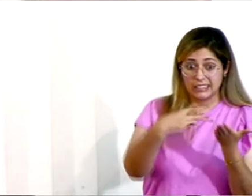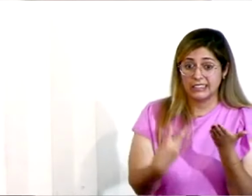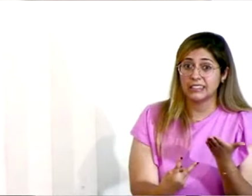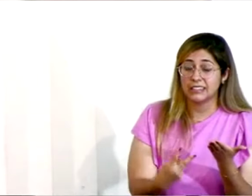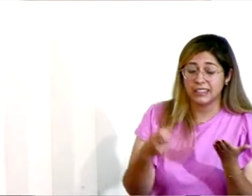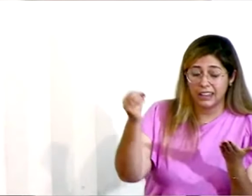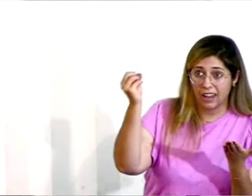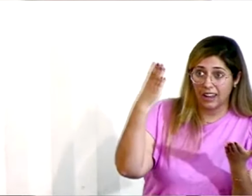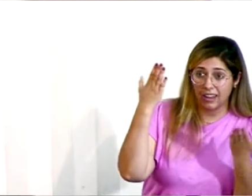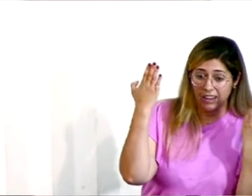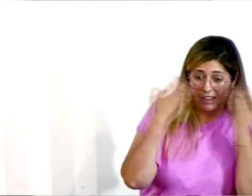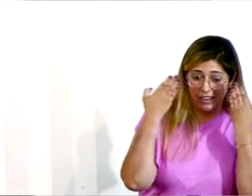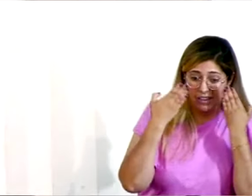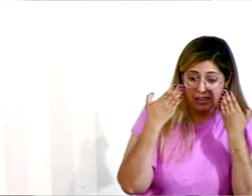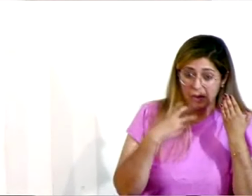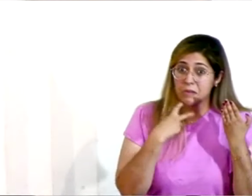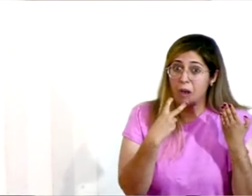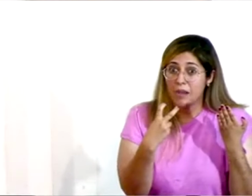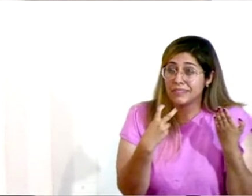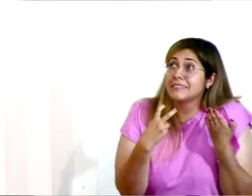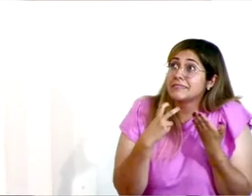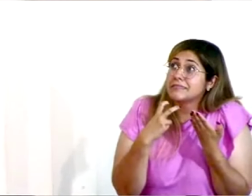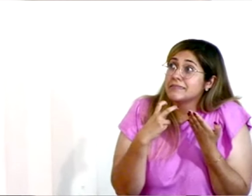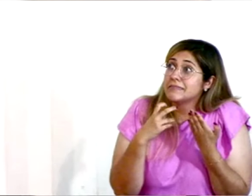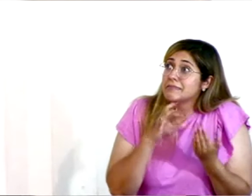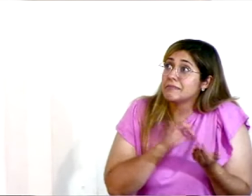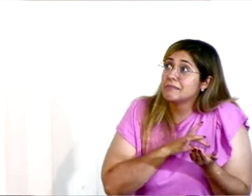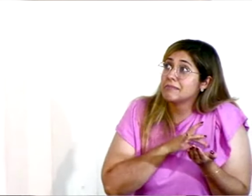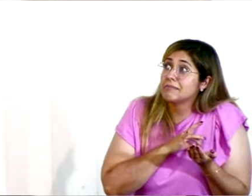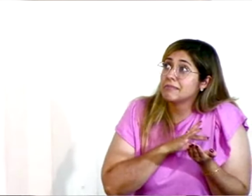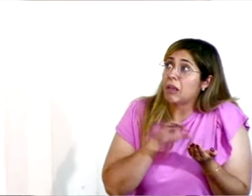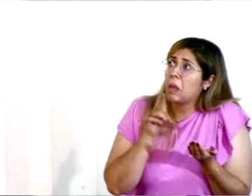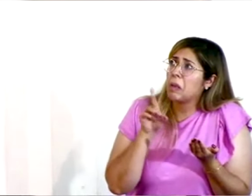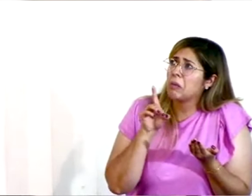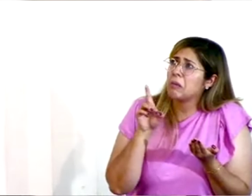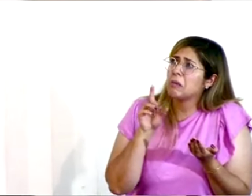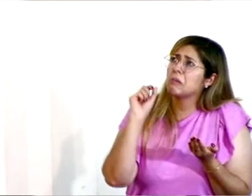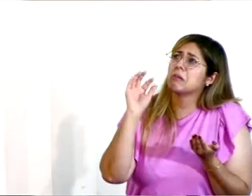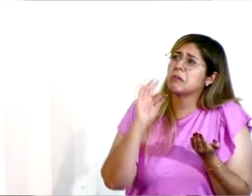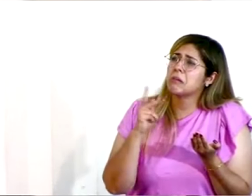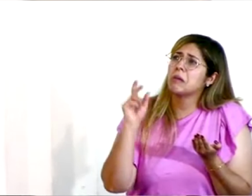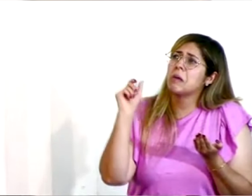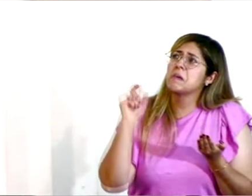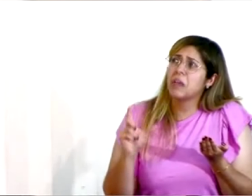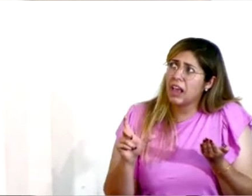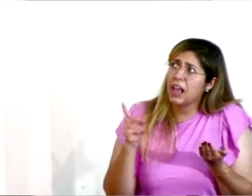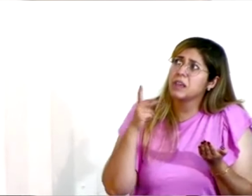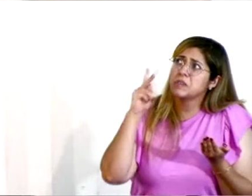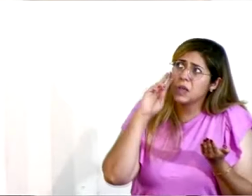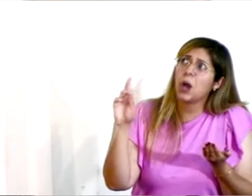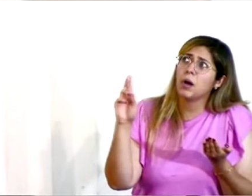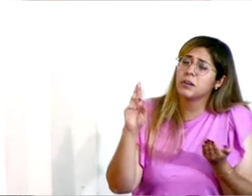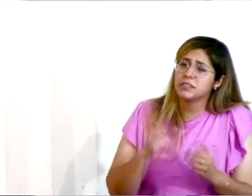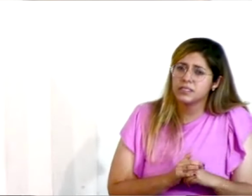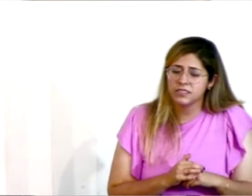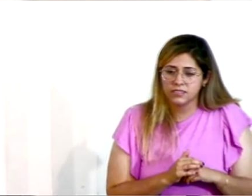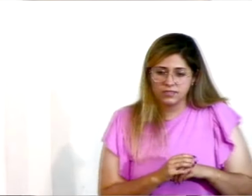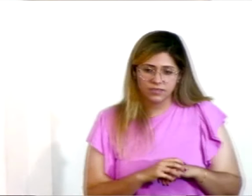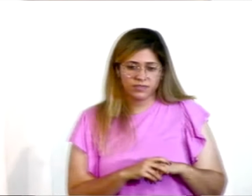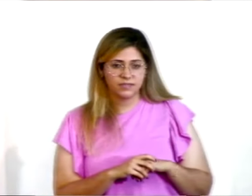voz fala com ele, e então essa expressão, quem és tu, Senhor? Não quer dizer que Saulo já havia reconhecido que era